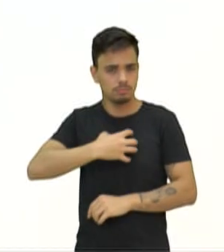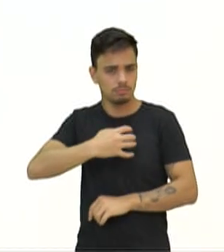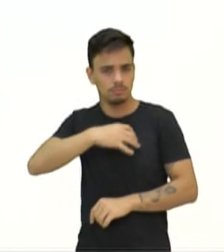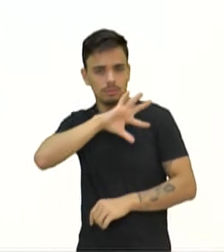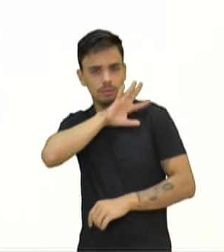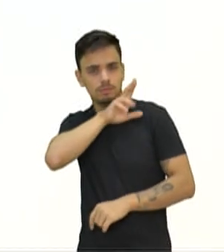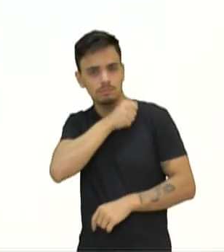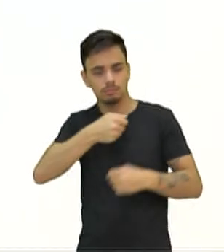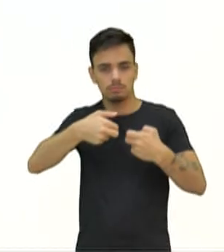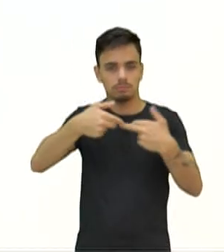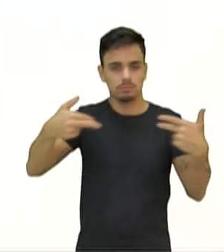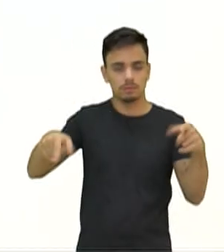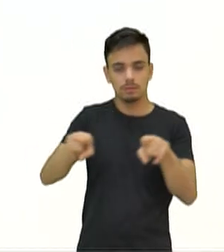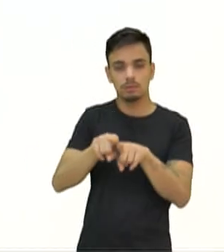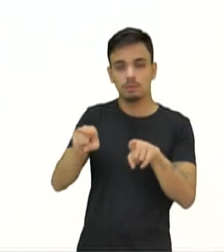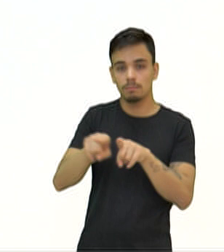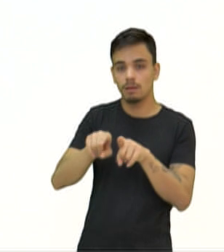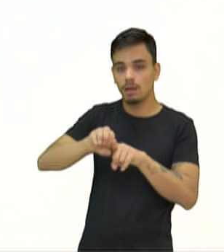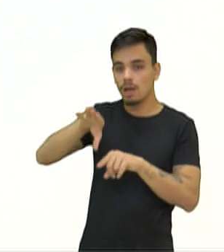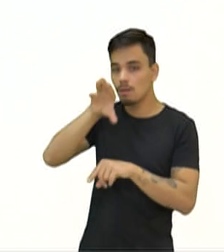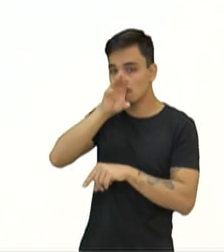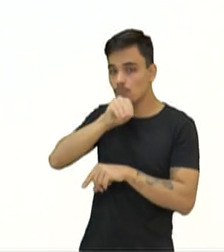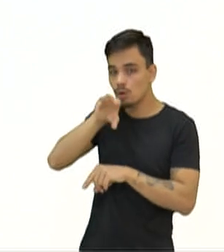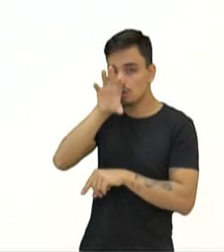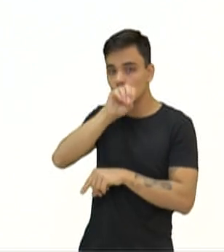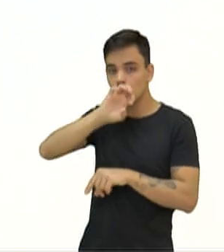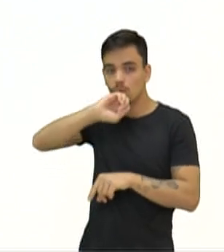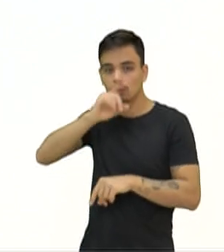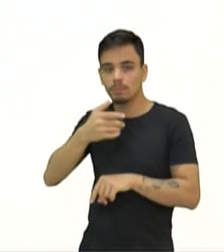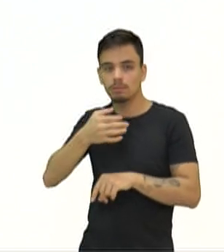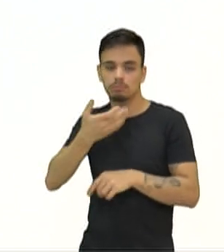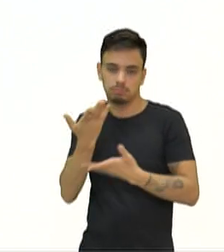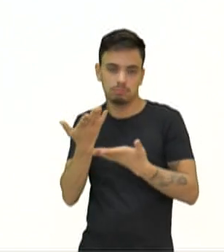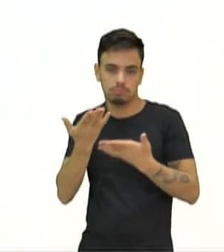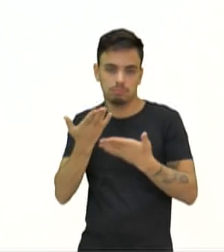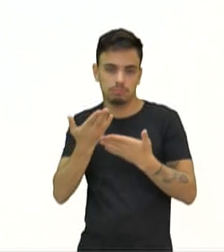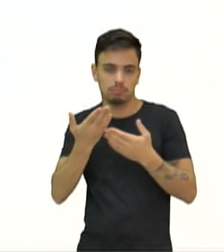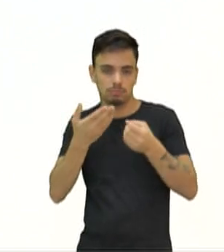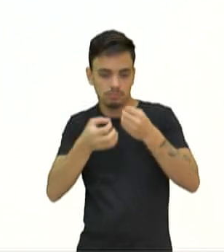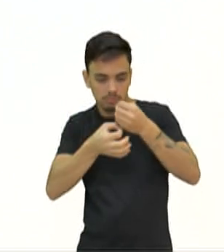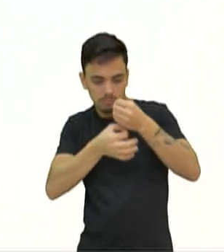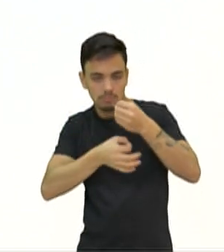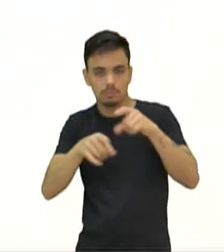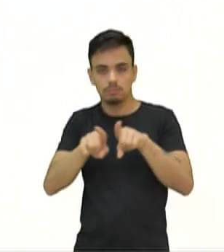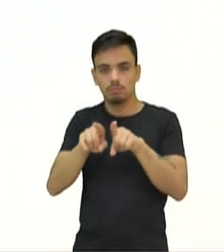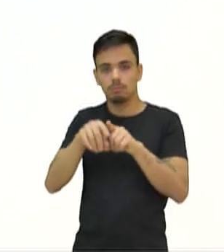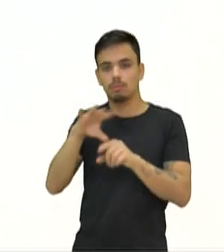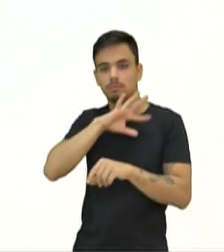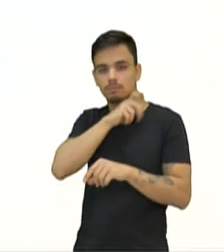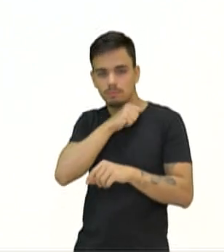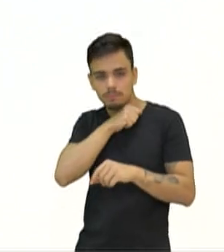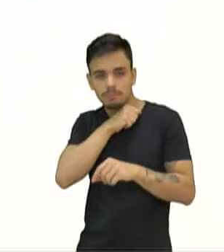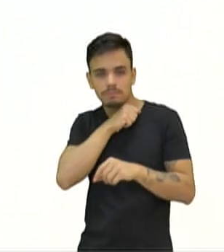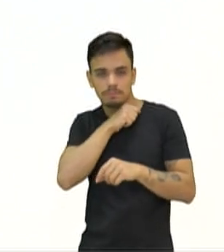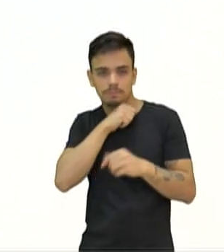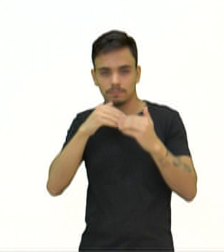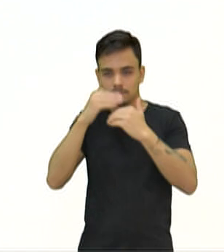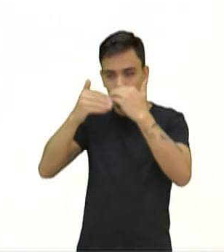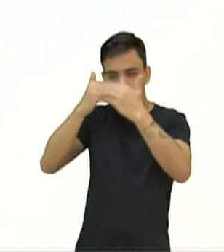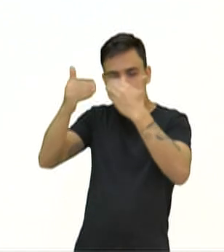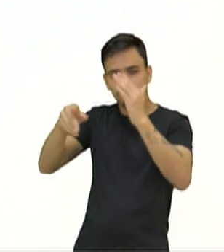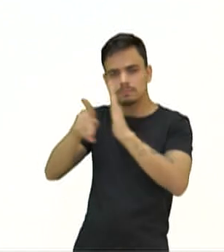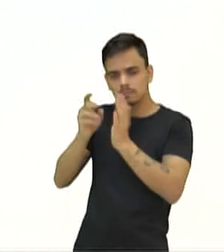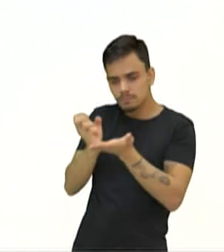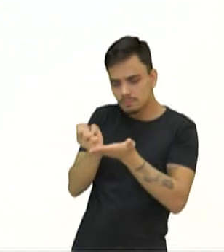servir como boca ou como ânus do futuro animal ali, conforme o tipo de espécie, conforme o tipo de desenvolvimento